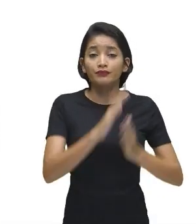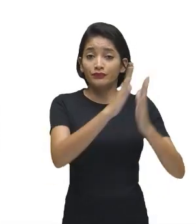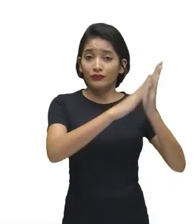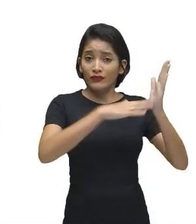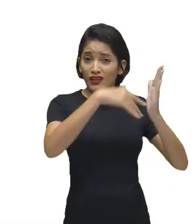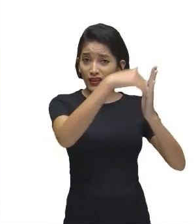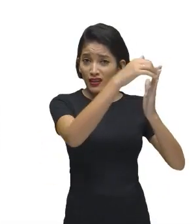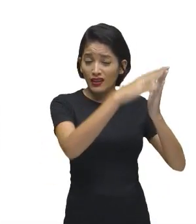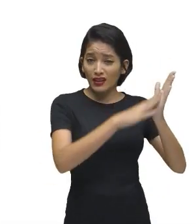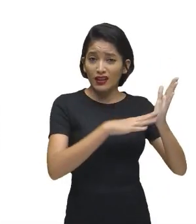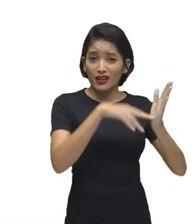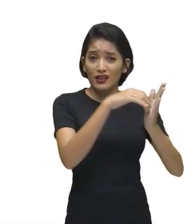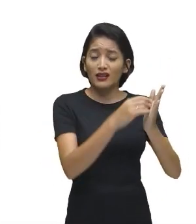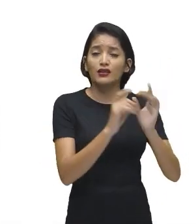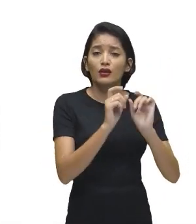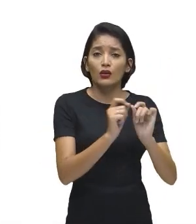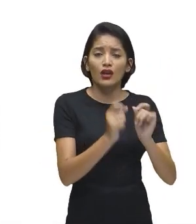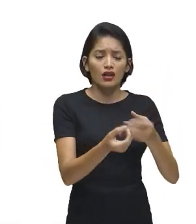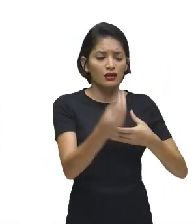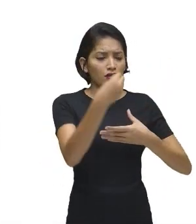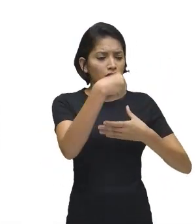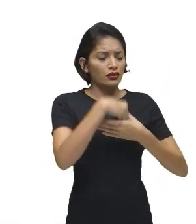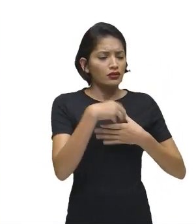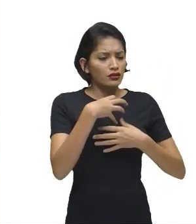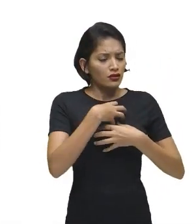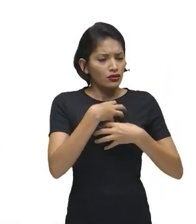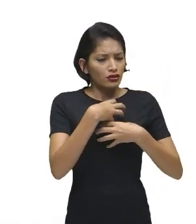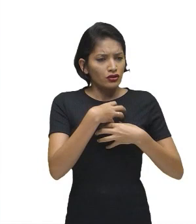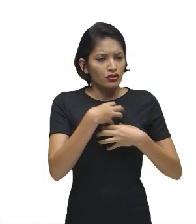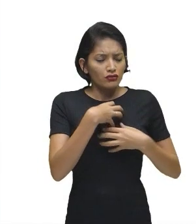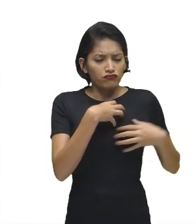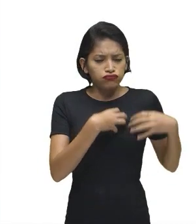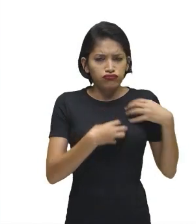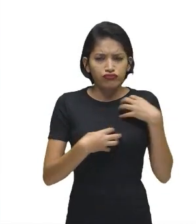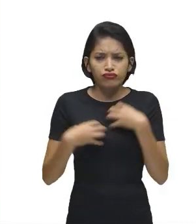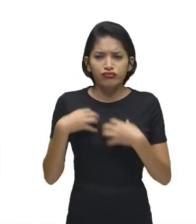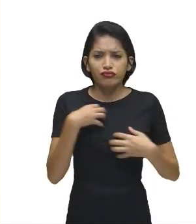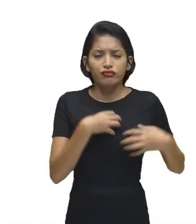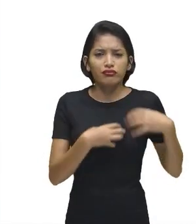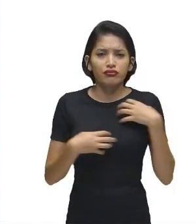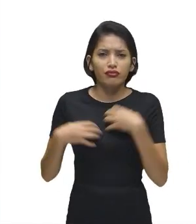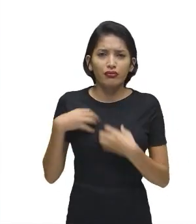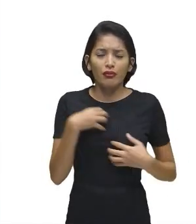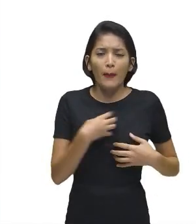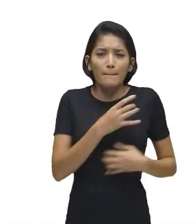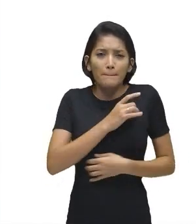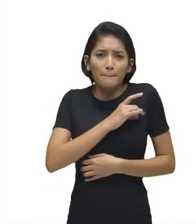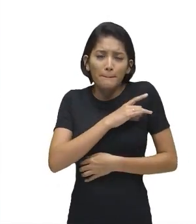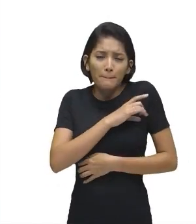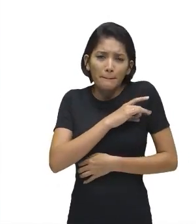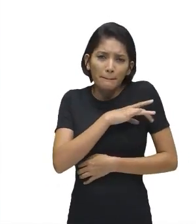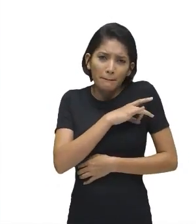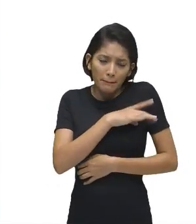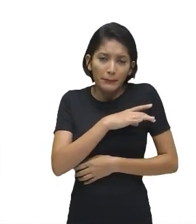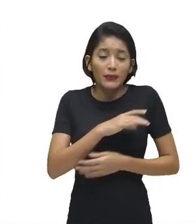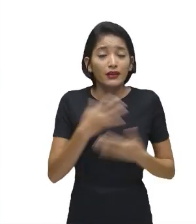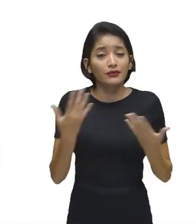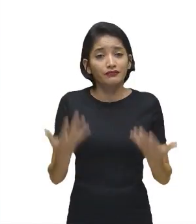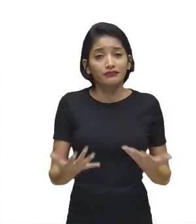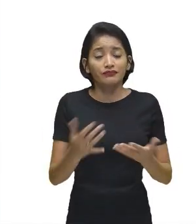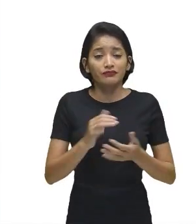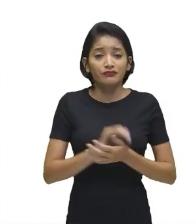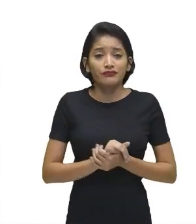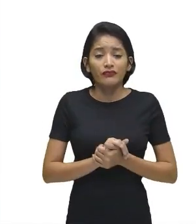pinturas do interior dele, ele mostrava ali as suas angústias, seu medo, sua raiva, seu pavor. Então,